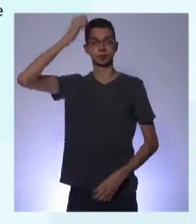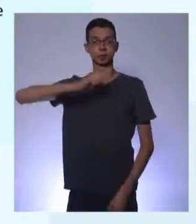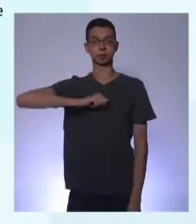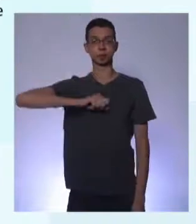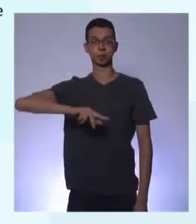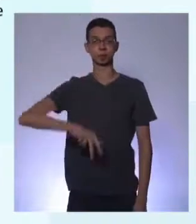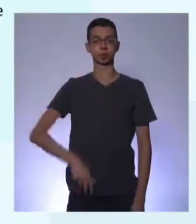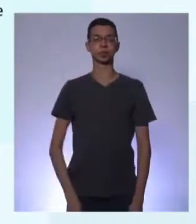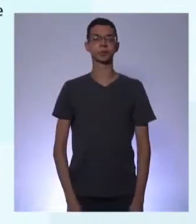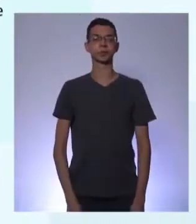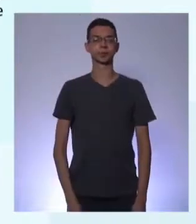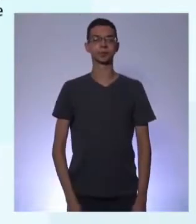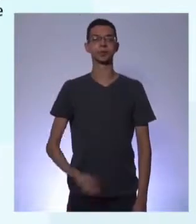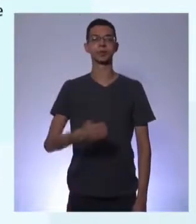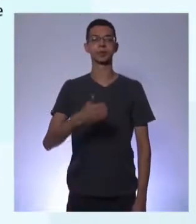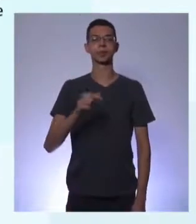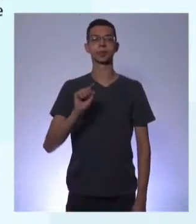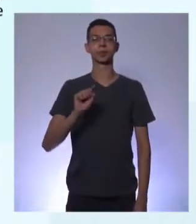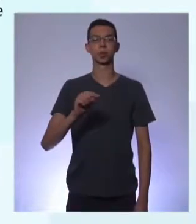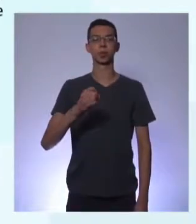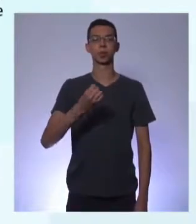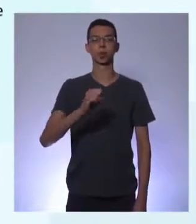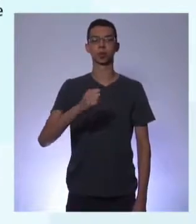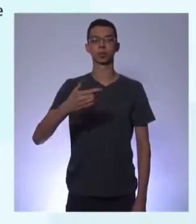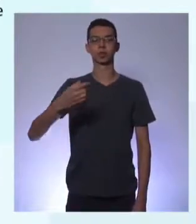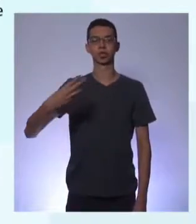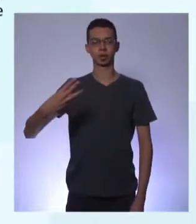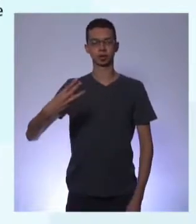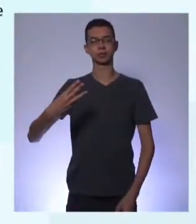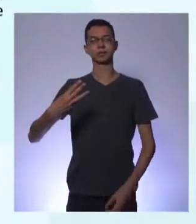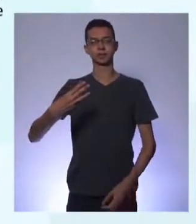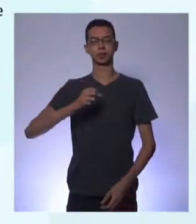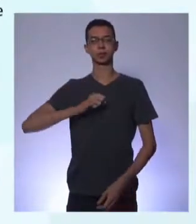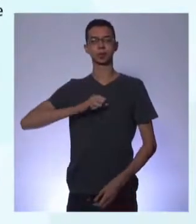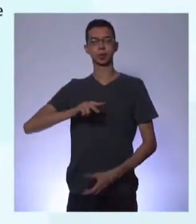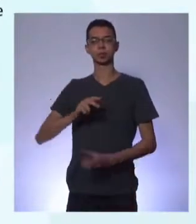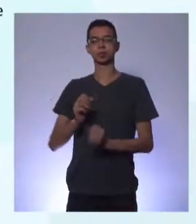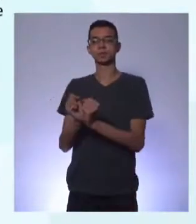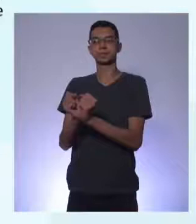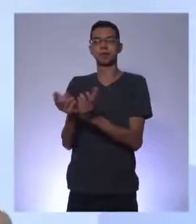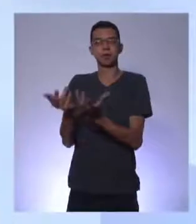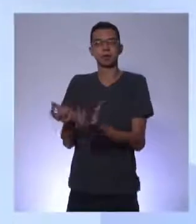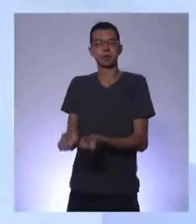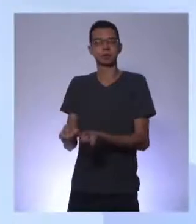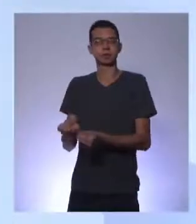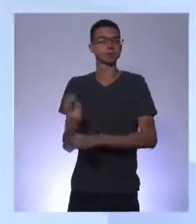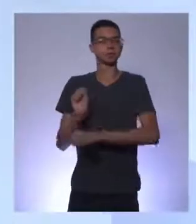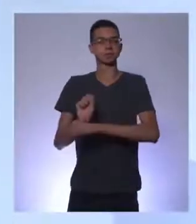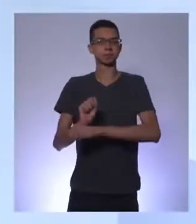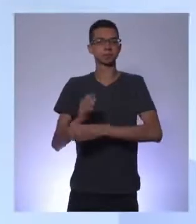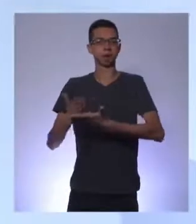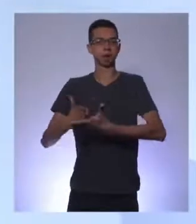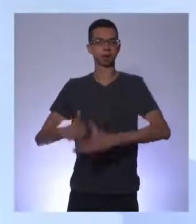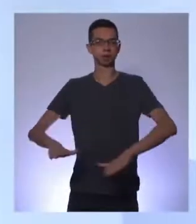portugueses em 1823. Então, alguns movimentos já estão ocorrendo no Brasil